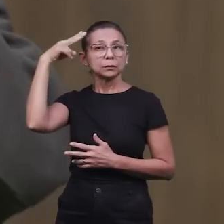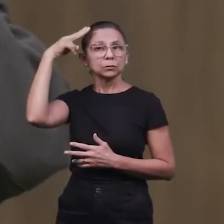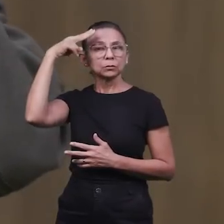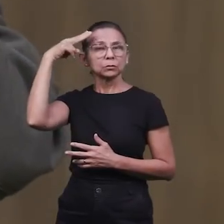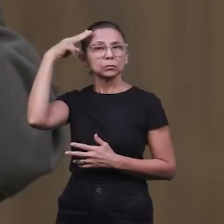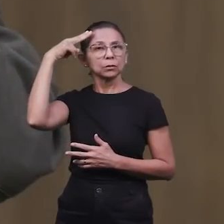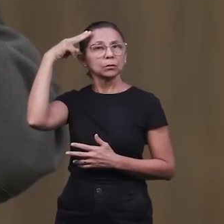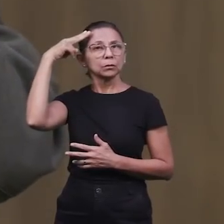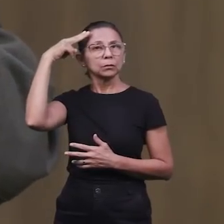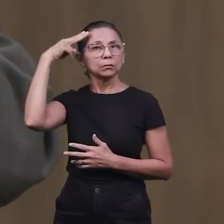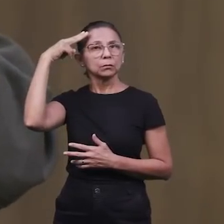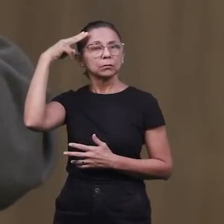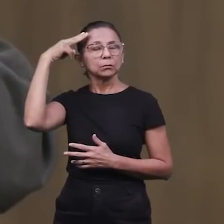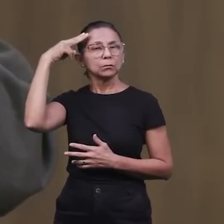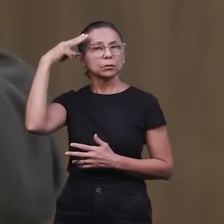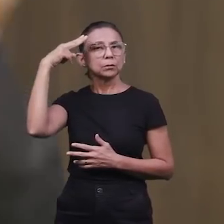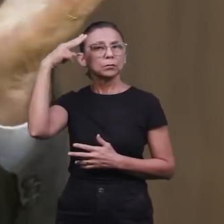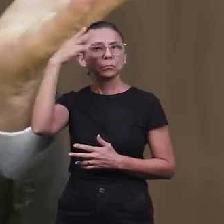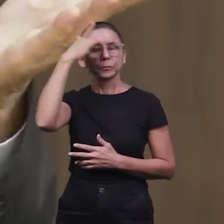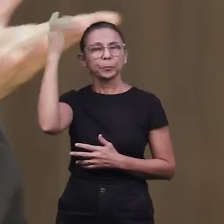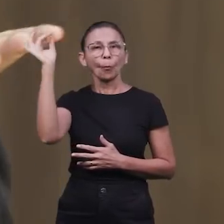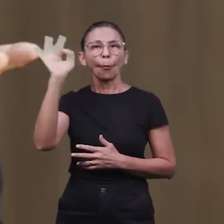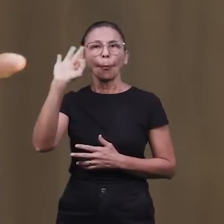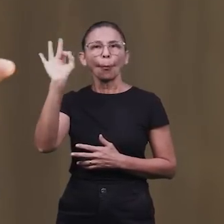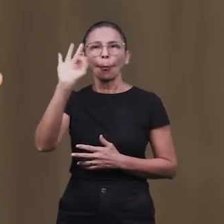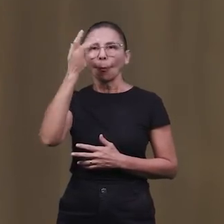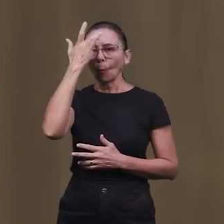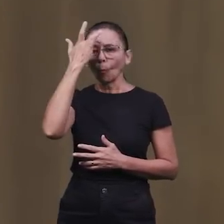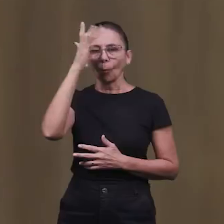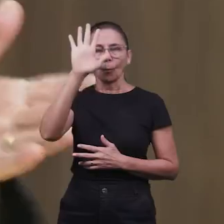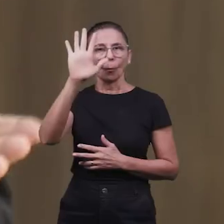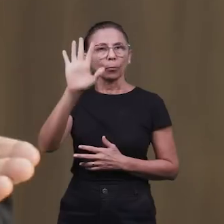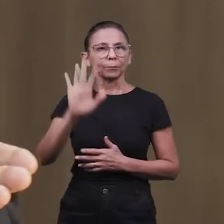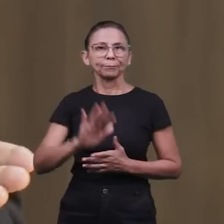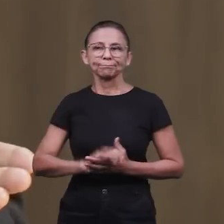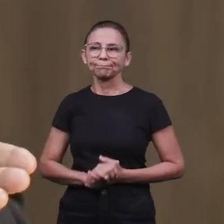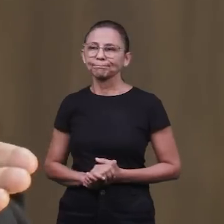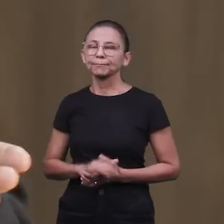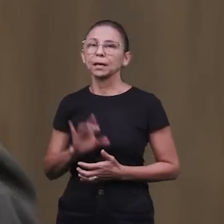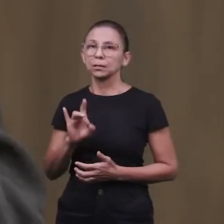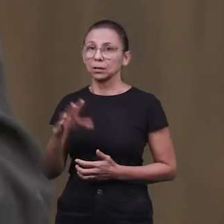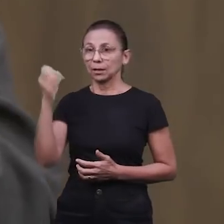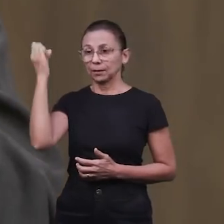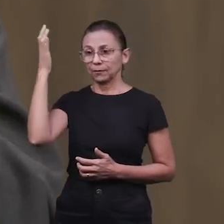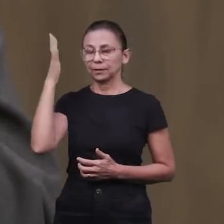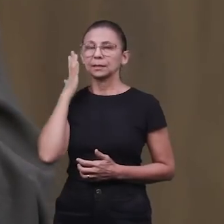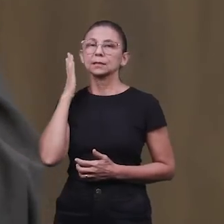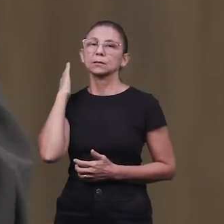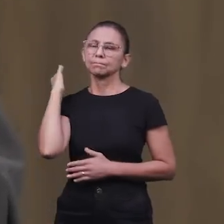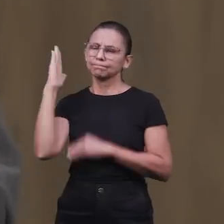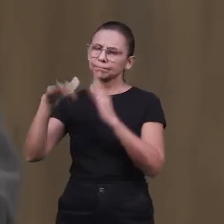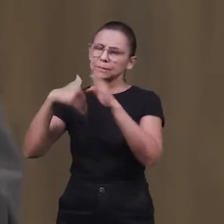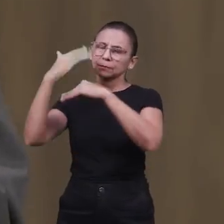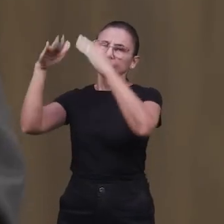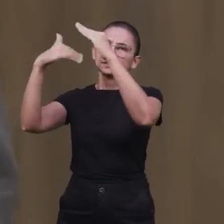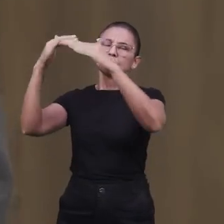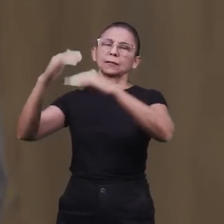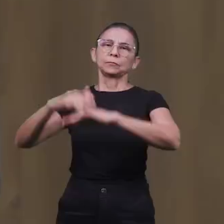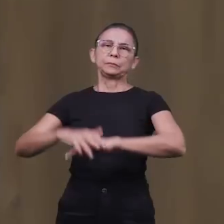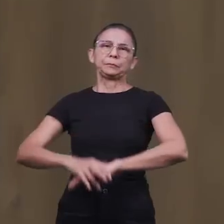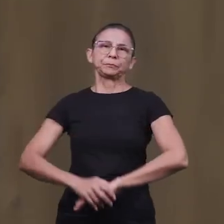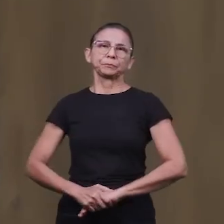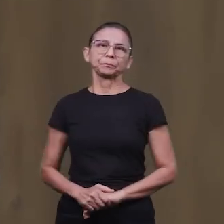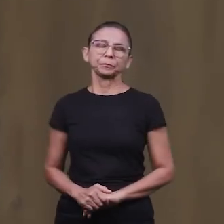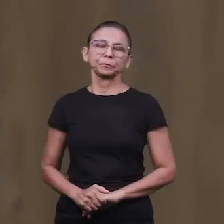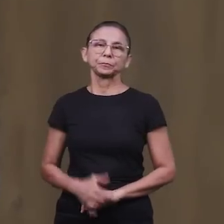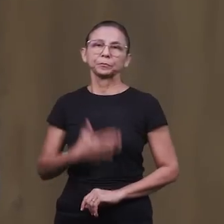um sonho que ninguém sabia. Só por revelação mesmo, nós podemos avançar nesse aspecto,